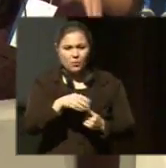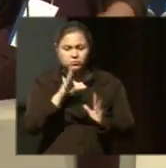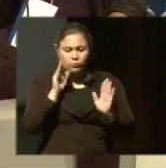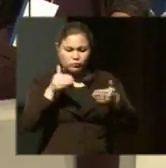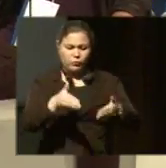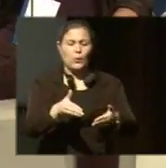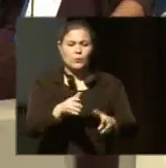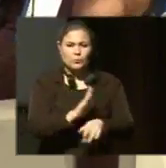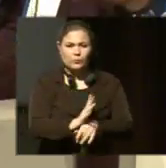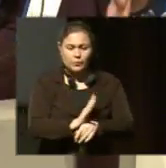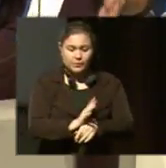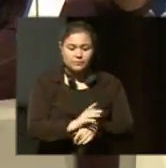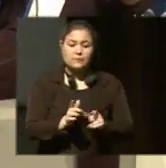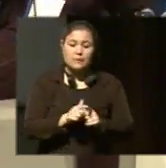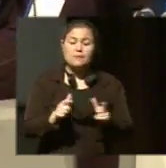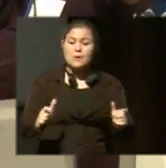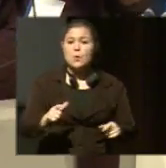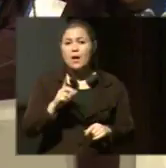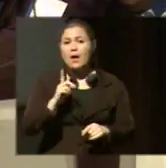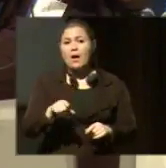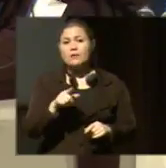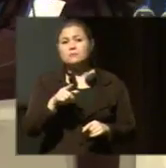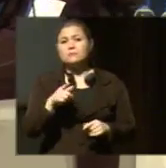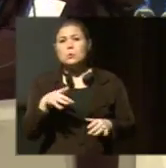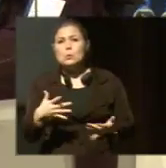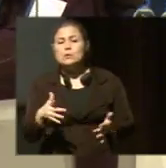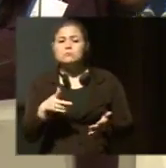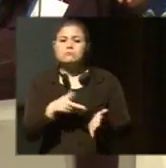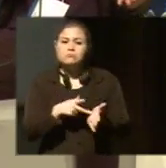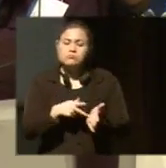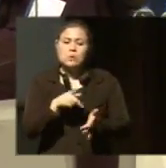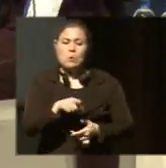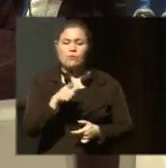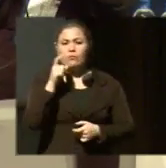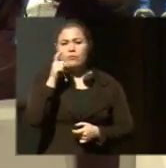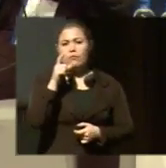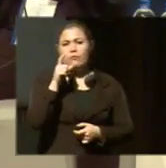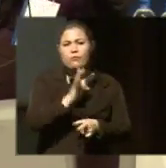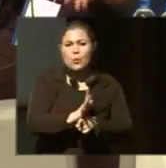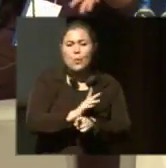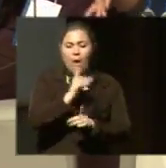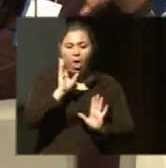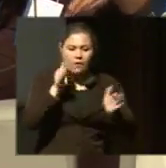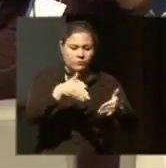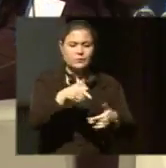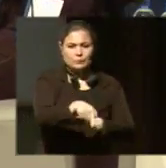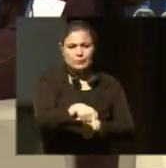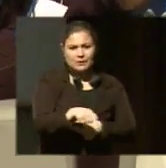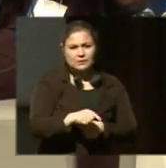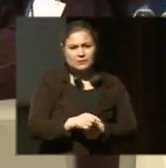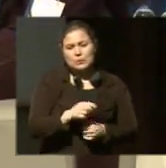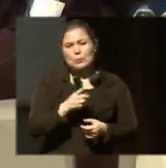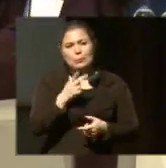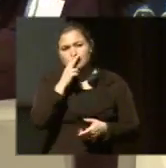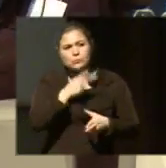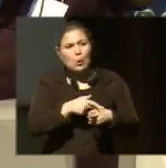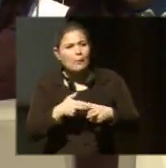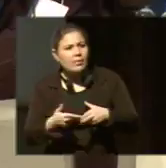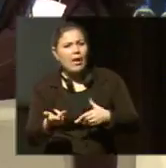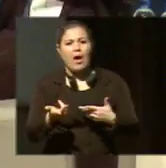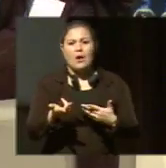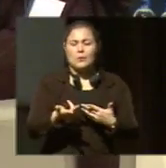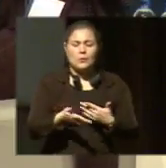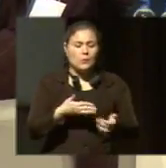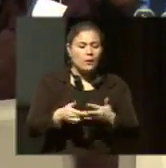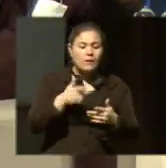do filme. Na maioria das vezes são retratados só quando realmente o filme é voltado para isso. Um documentário, ou enfim, um filme que